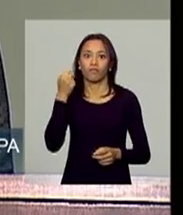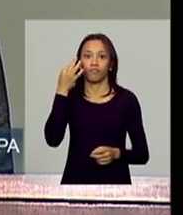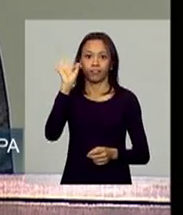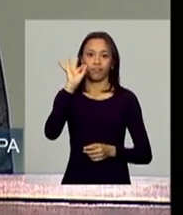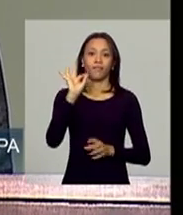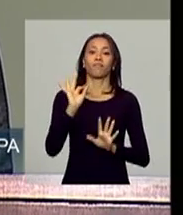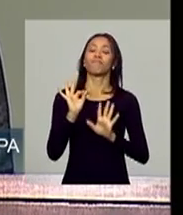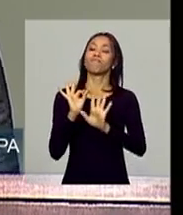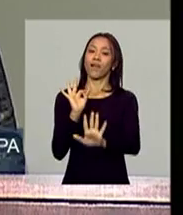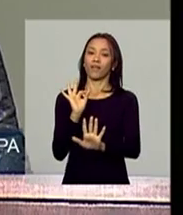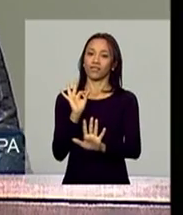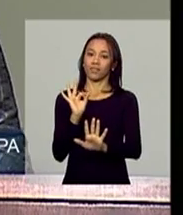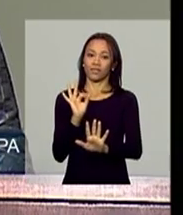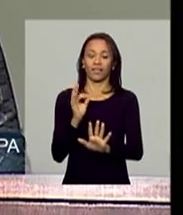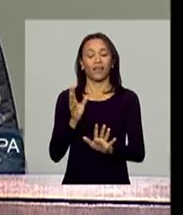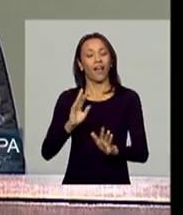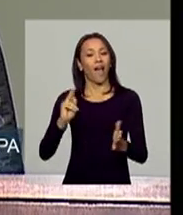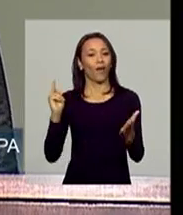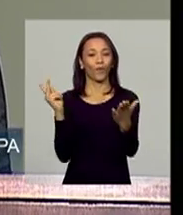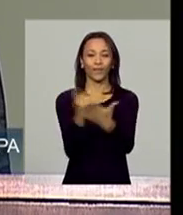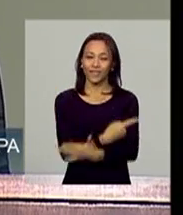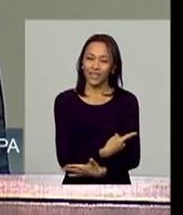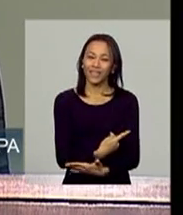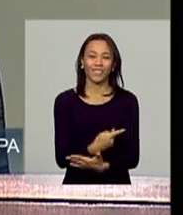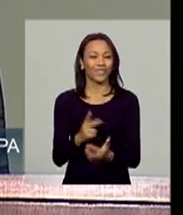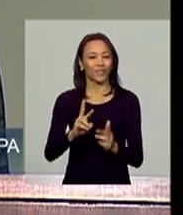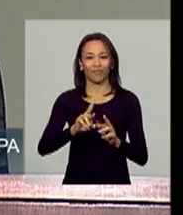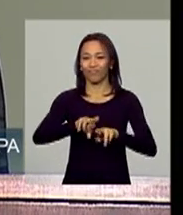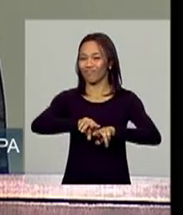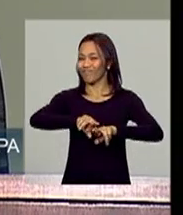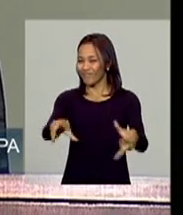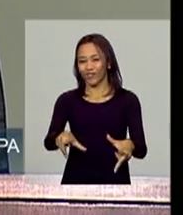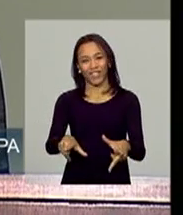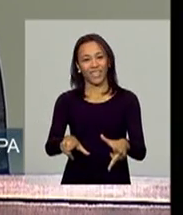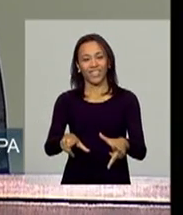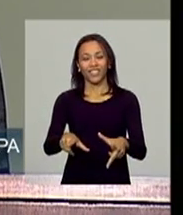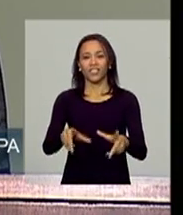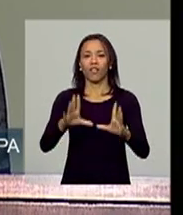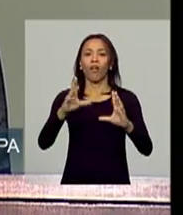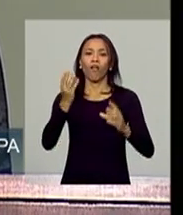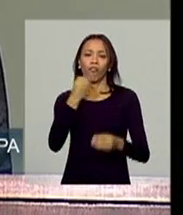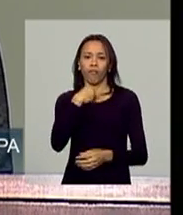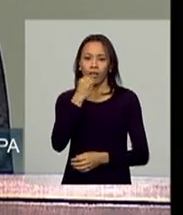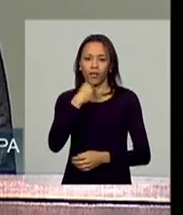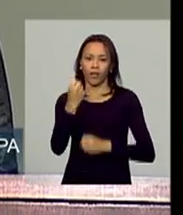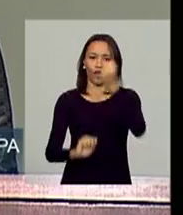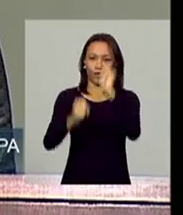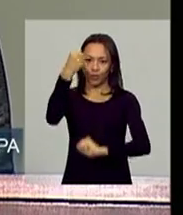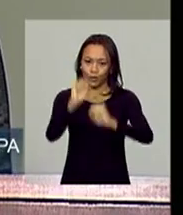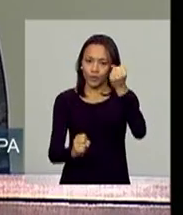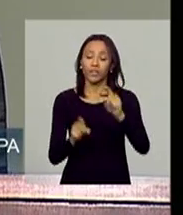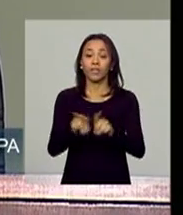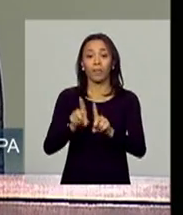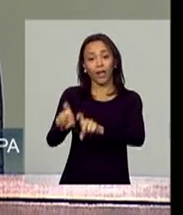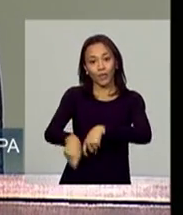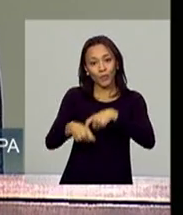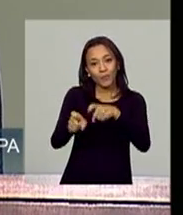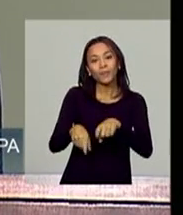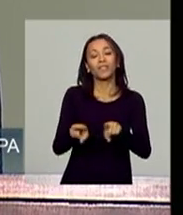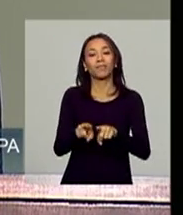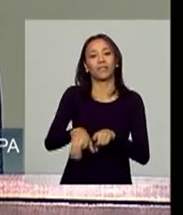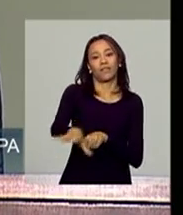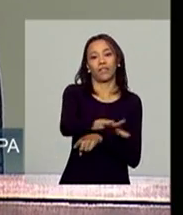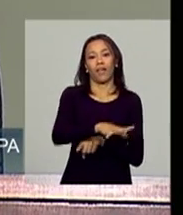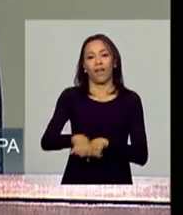mas terminam por produzir um resultado oposto, enfraquecendo a indústria nacional, a agricultura e o setor de